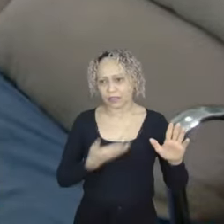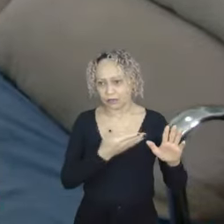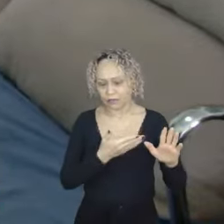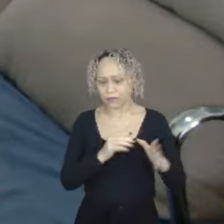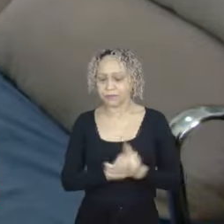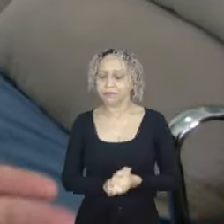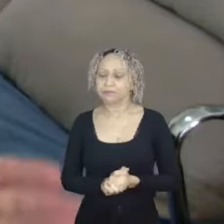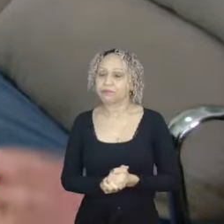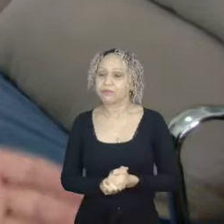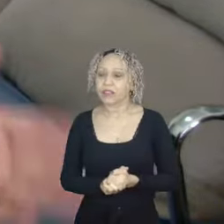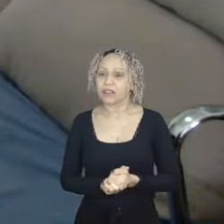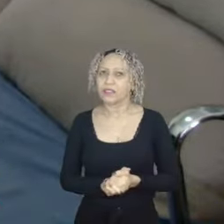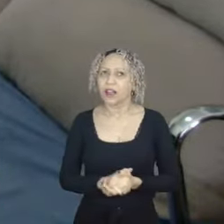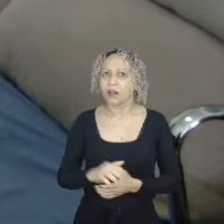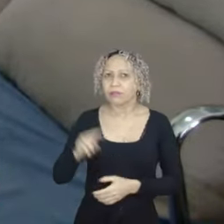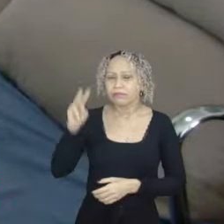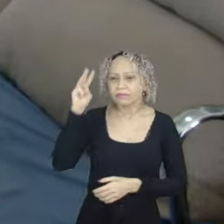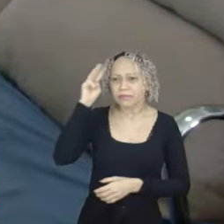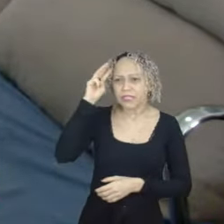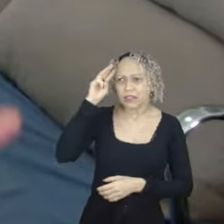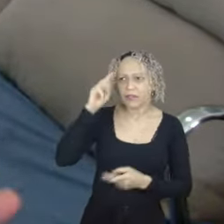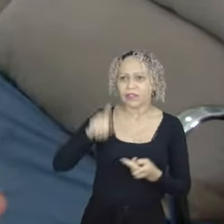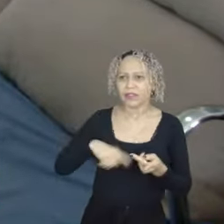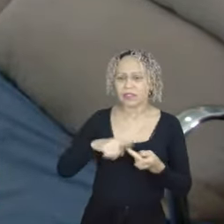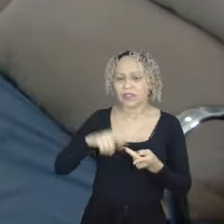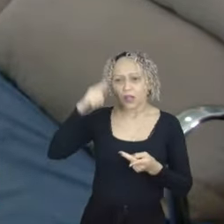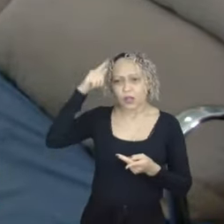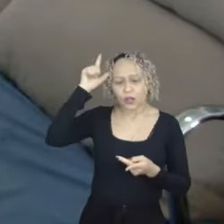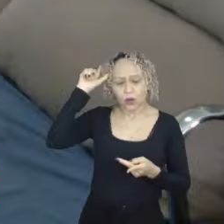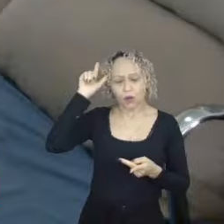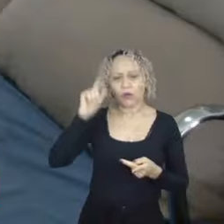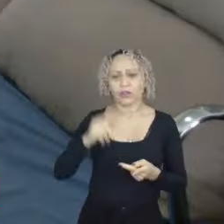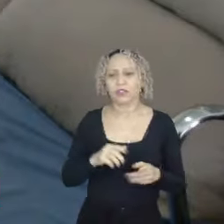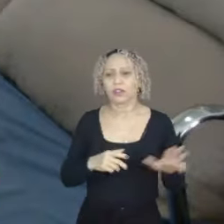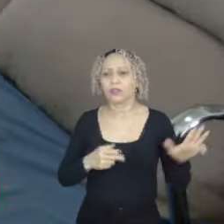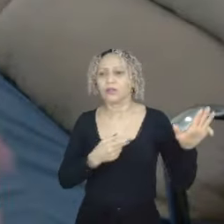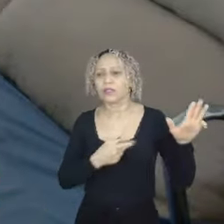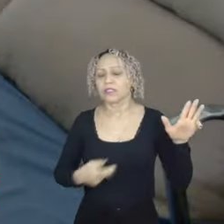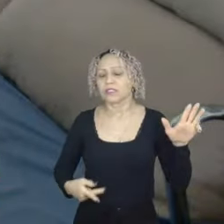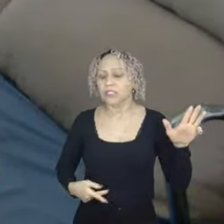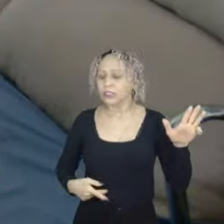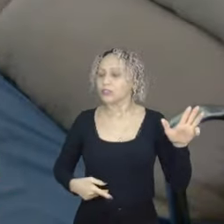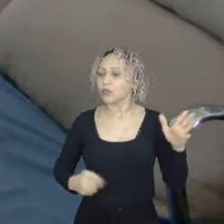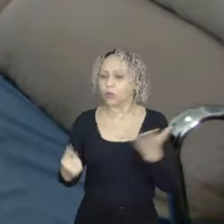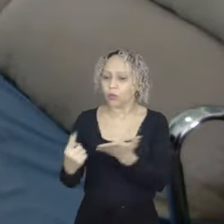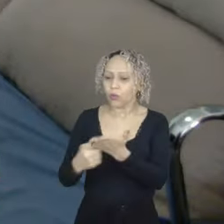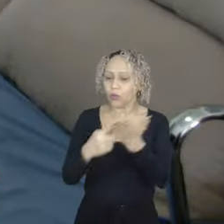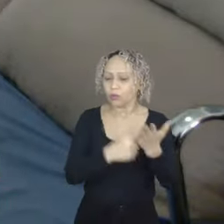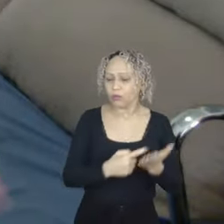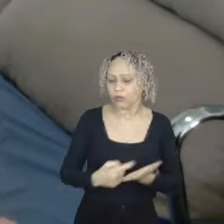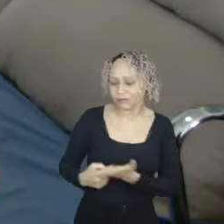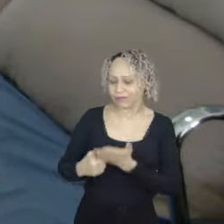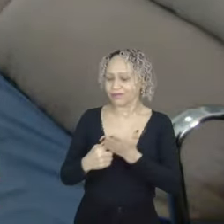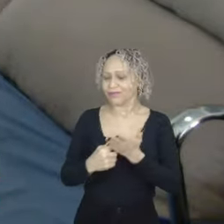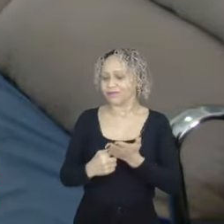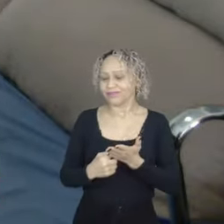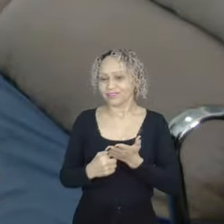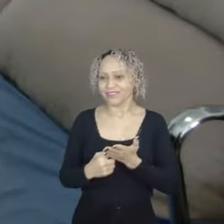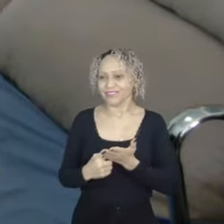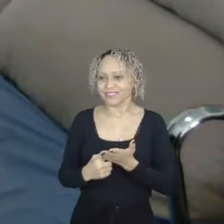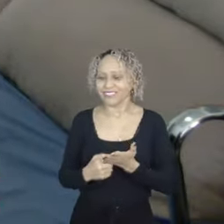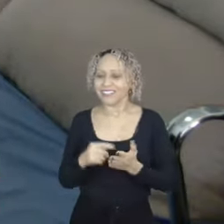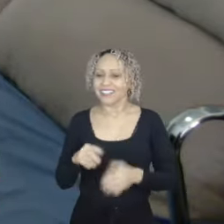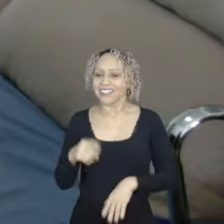Janeiro, terça-feira, né, e ontem também, a agenda continua hoje, não geraram apenas memes divertidos nas redes, a gente viu muita coisa